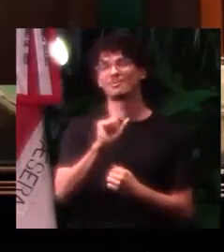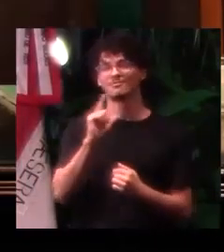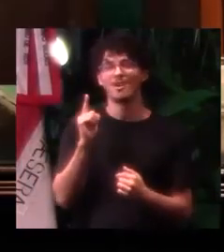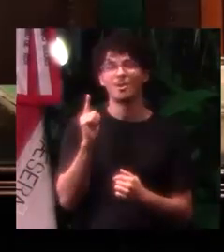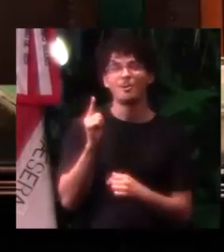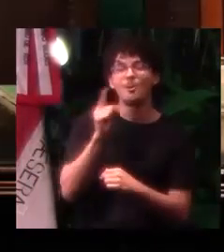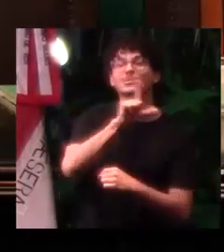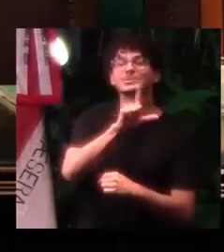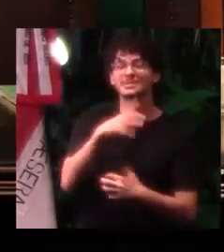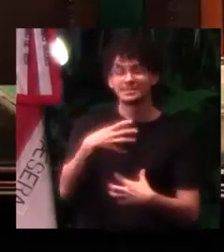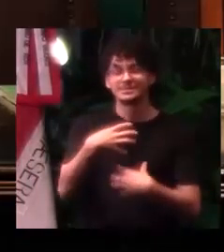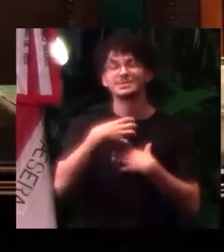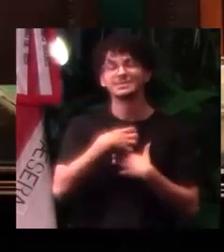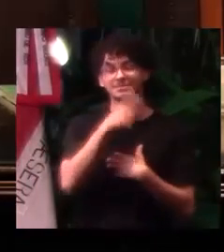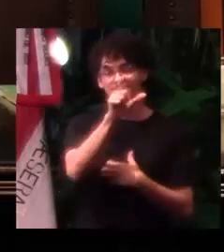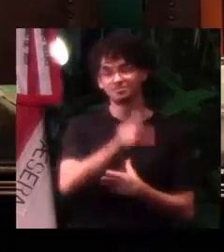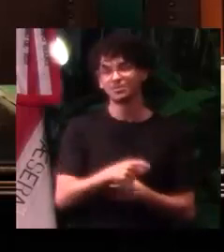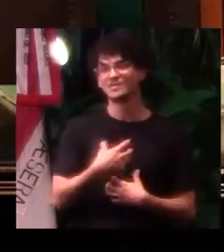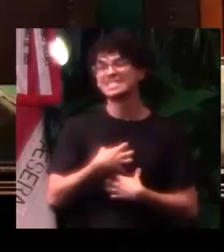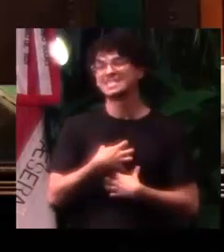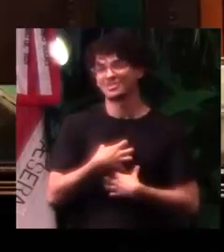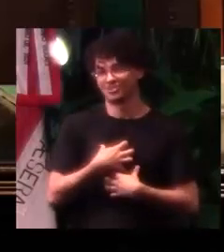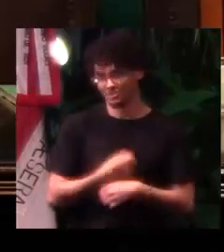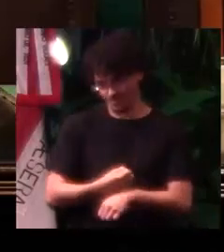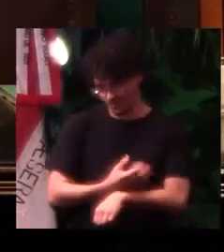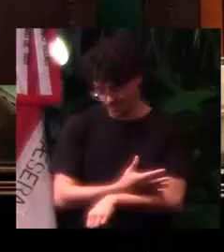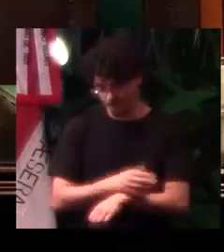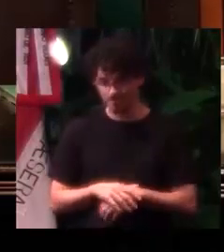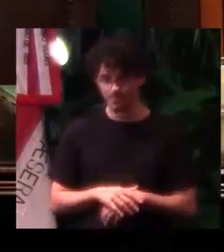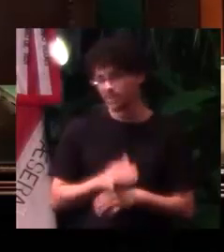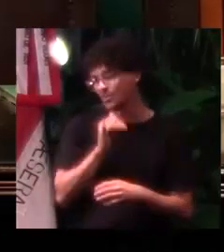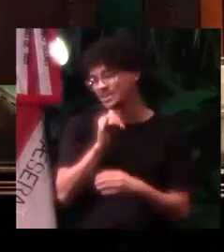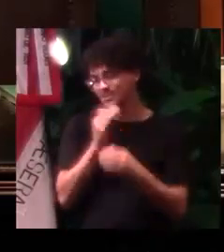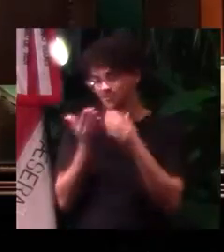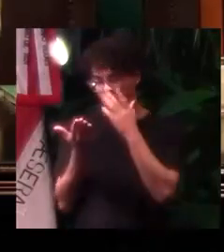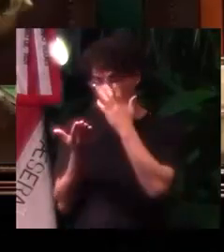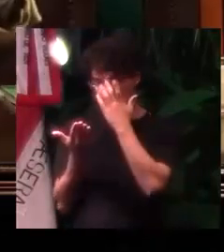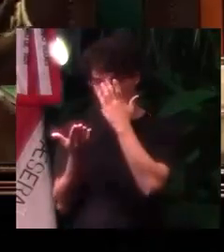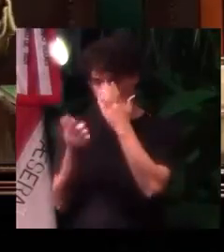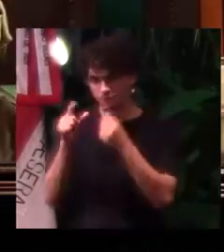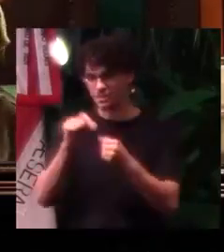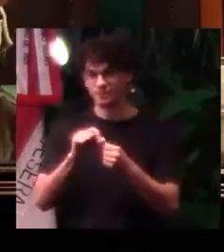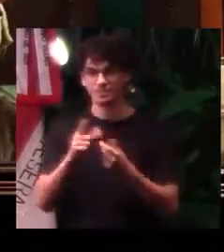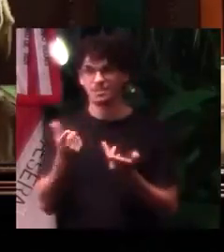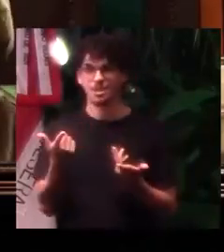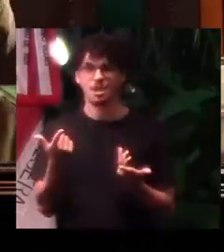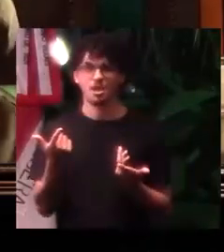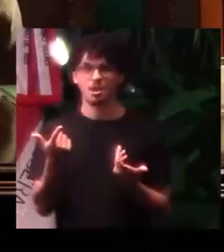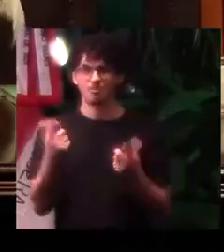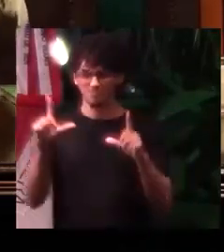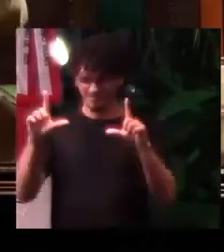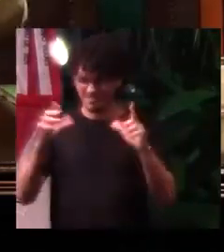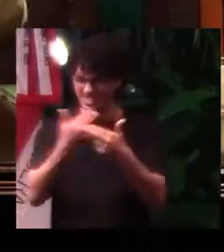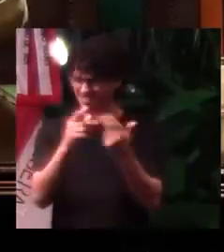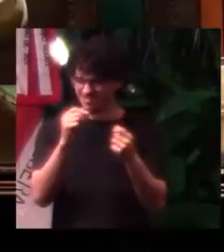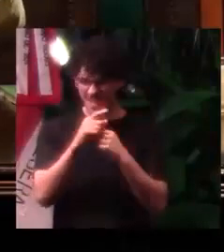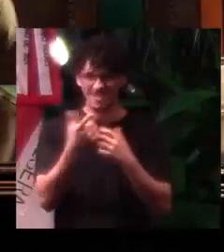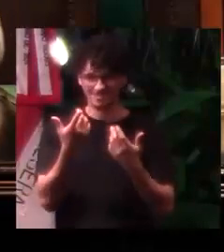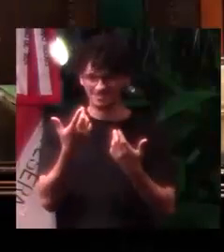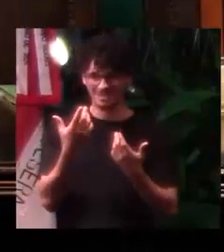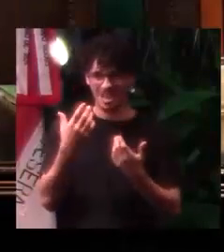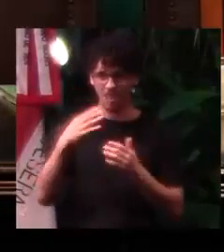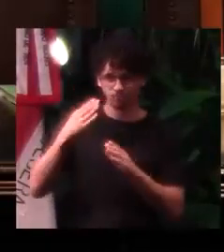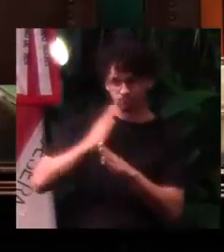O que vai ser extraído. Se você, por exemplo, fizer uma cena de tubarão, né, daquela tubarão